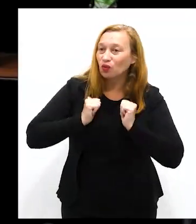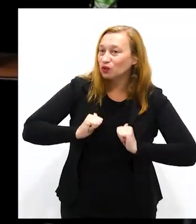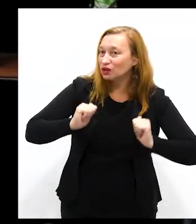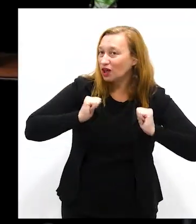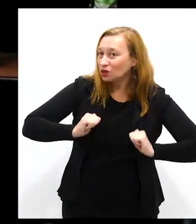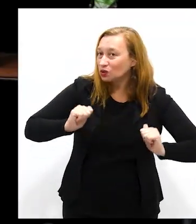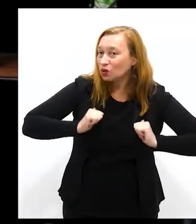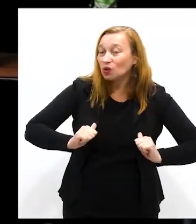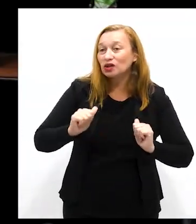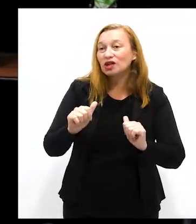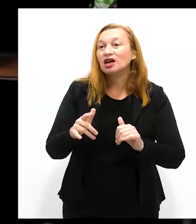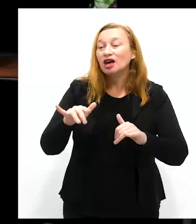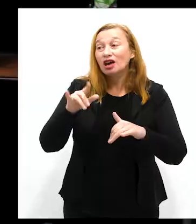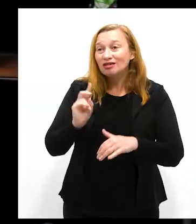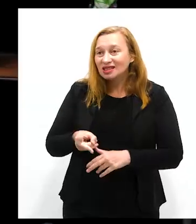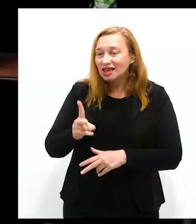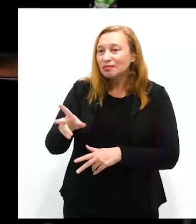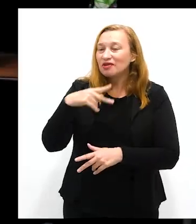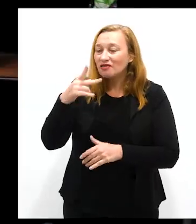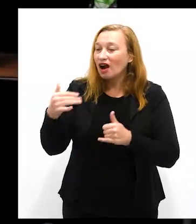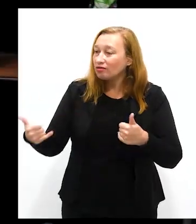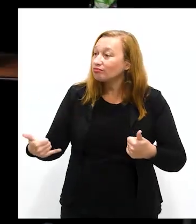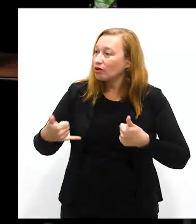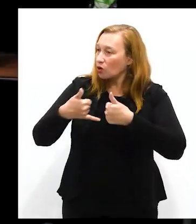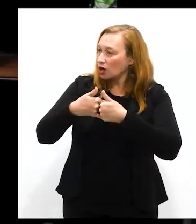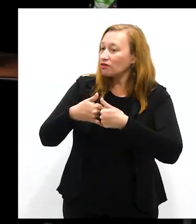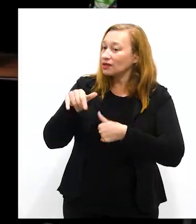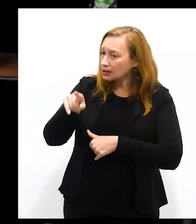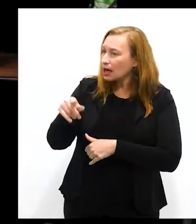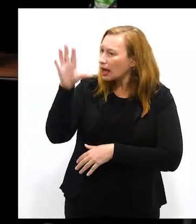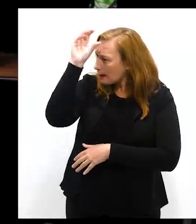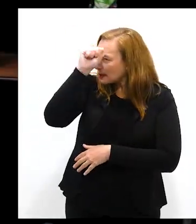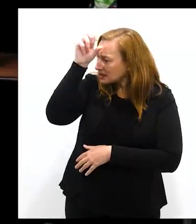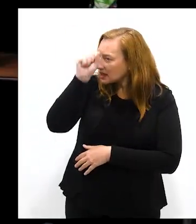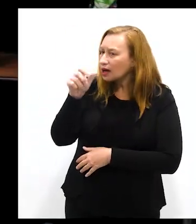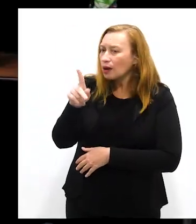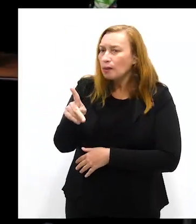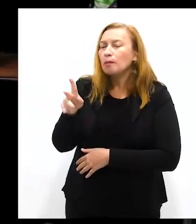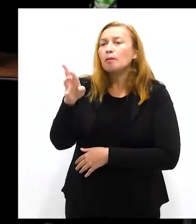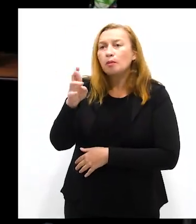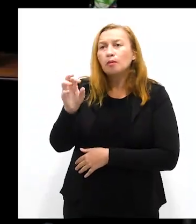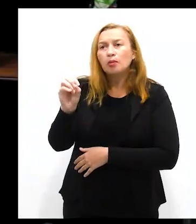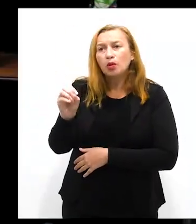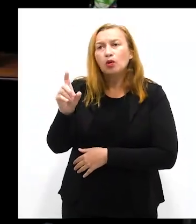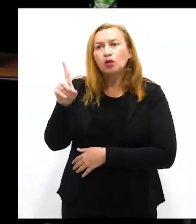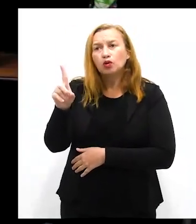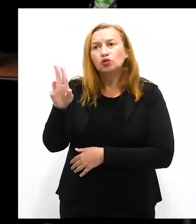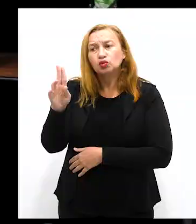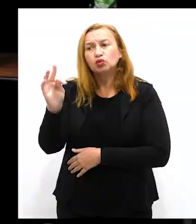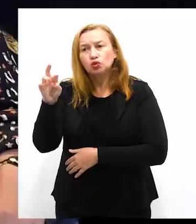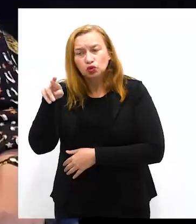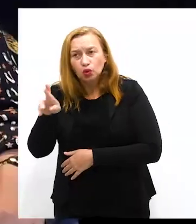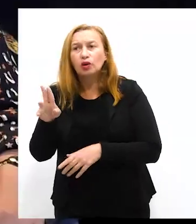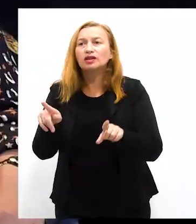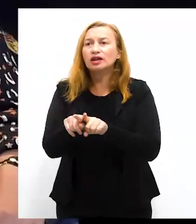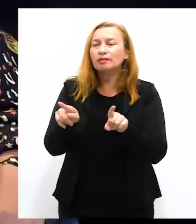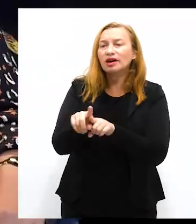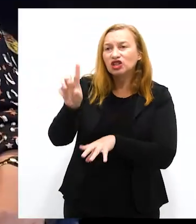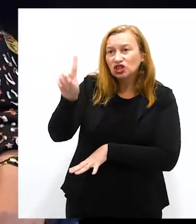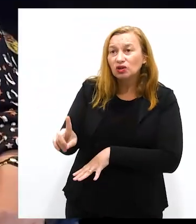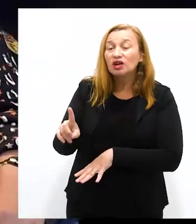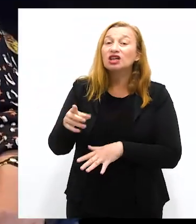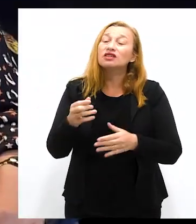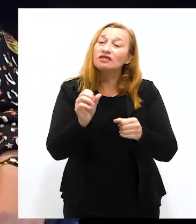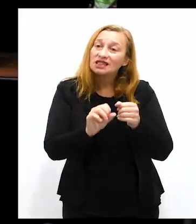para os atores, que eu digo para eles, vocês têm que ser produtores, vocês têm que aprender a ser diretor, vocês têm que... Porque é um legado que a gente deixa. A gente tenta fazer isso até